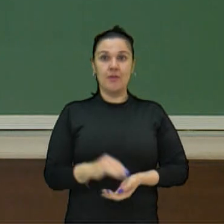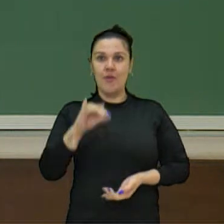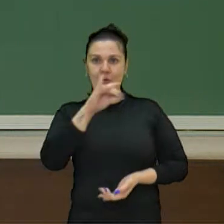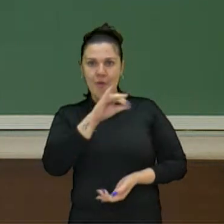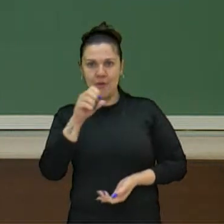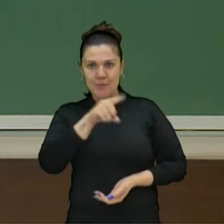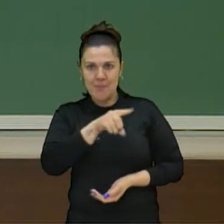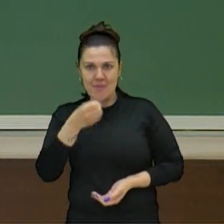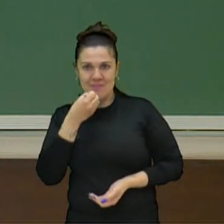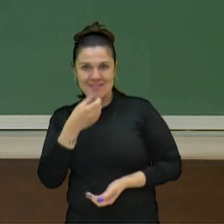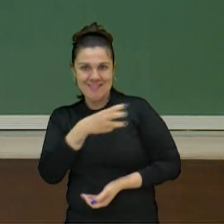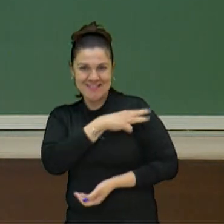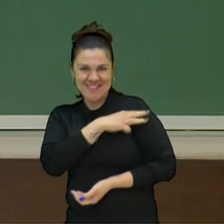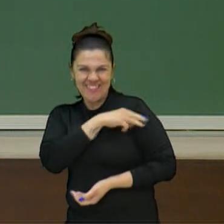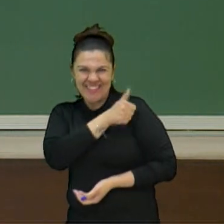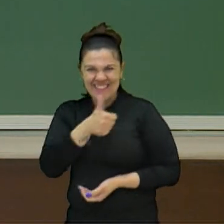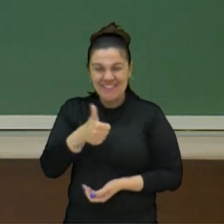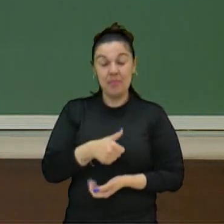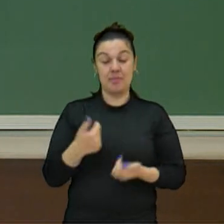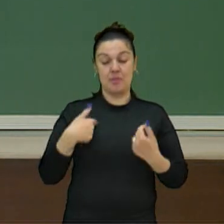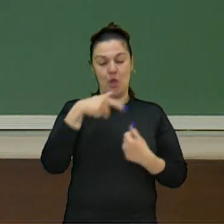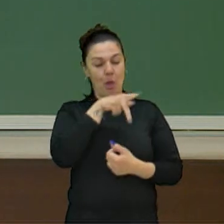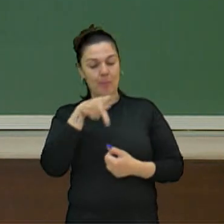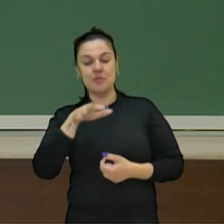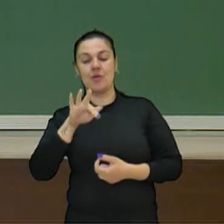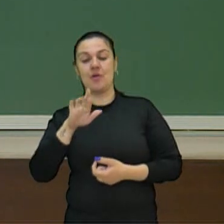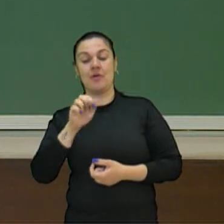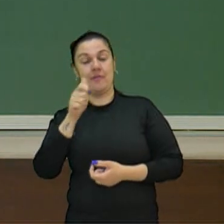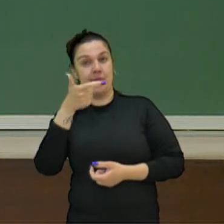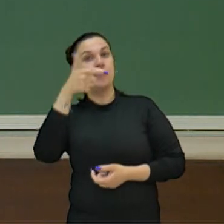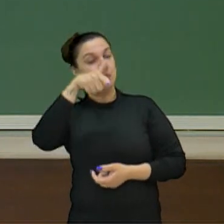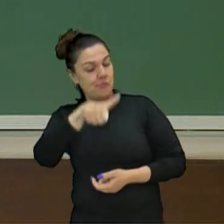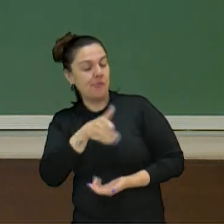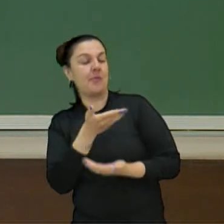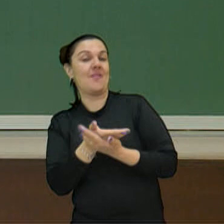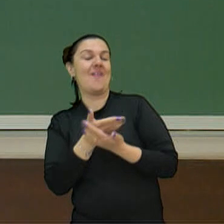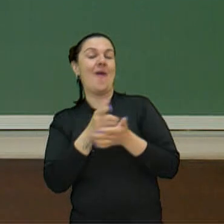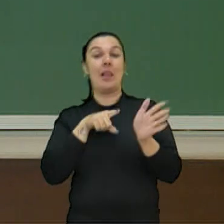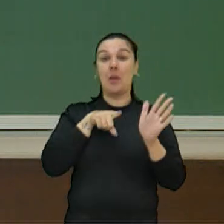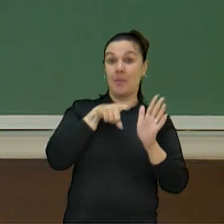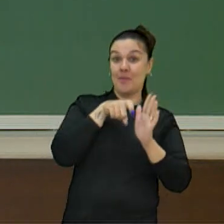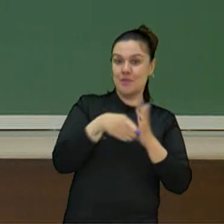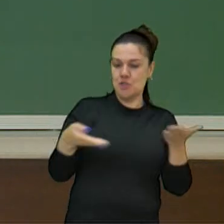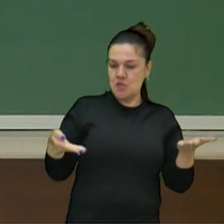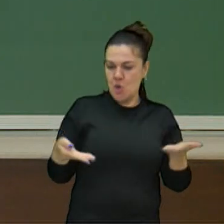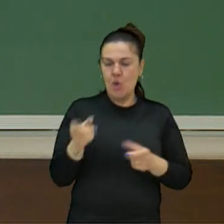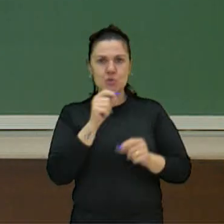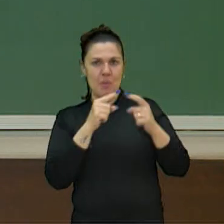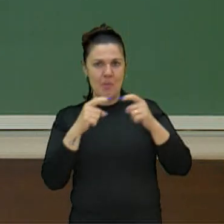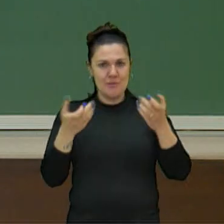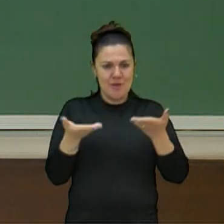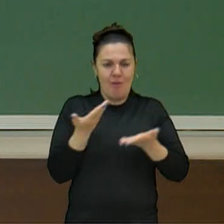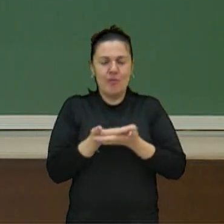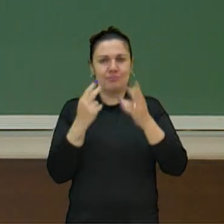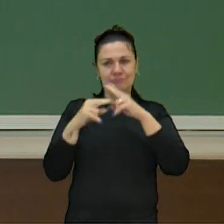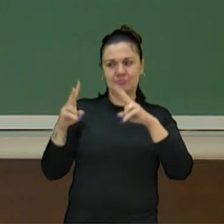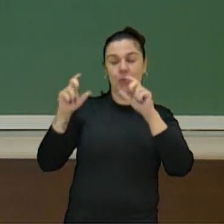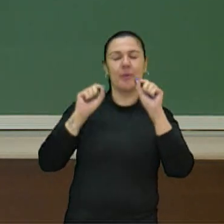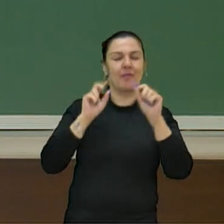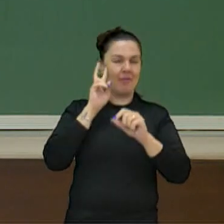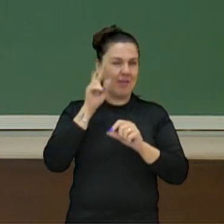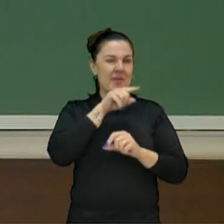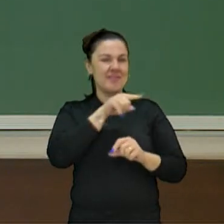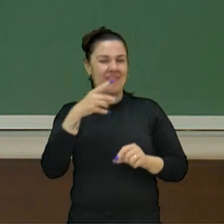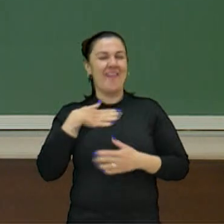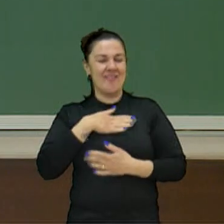E aí, terceira série, tudo bem com vocês? Sou a professora Fran, mais uma aula de biologia. O assunto de hoje, tenho certeza que vocês lembram bastante coisa também e